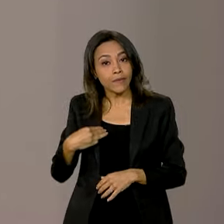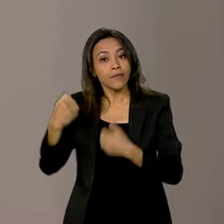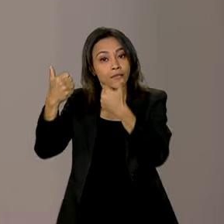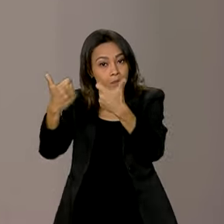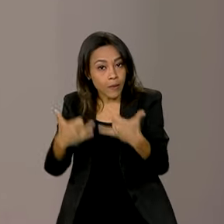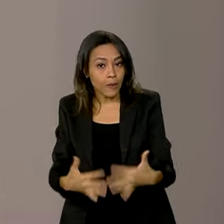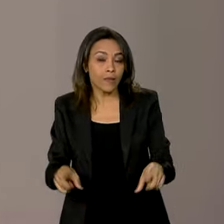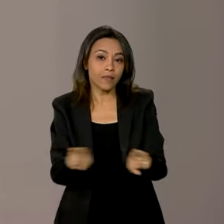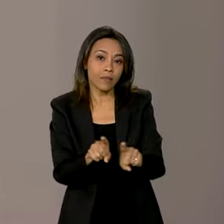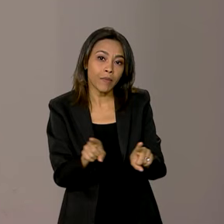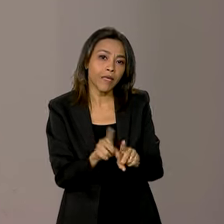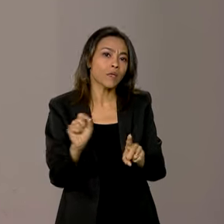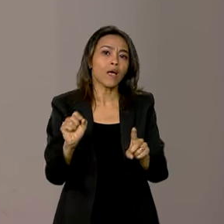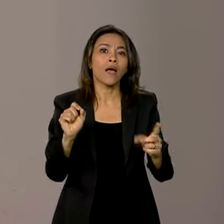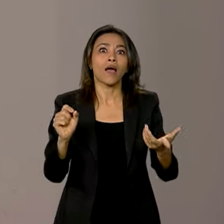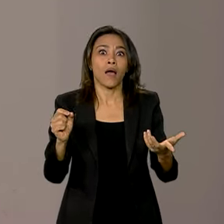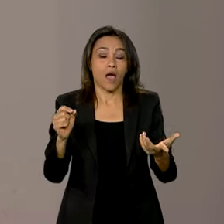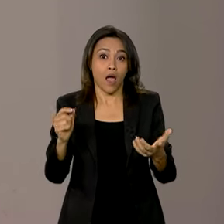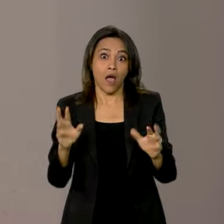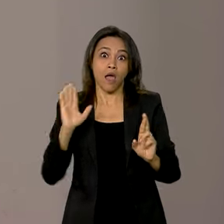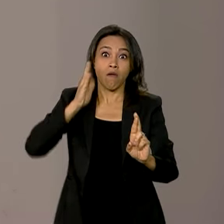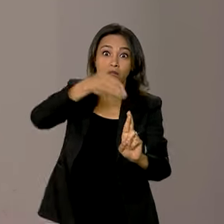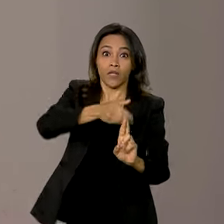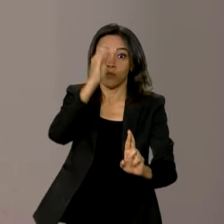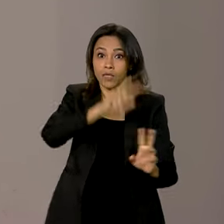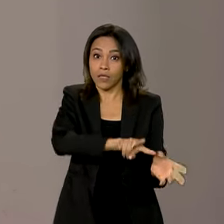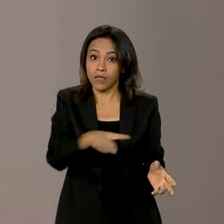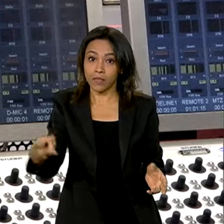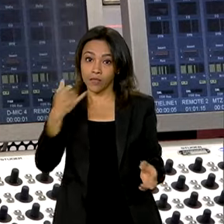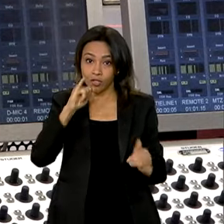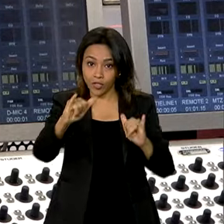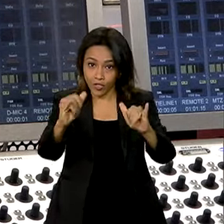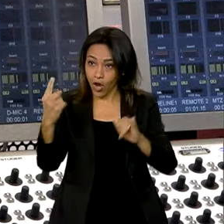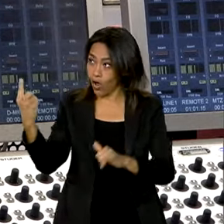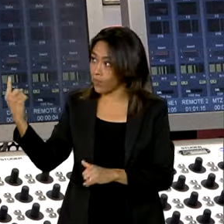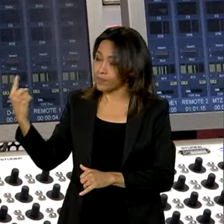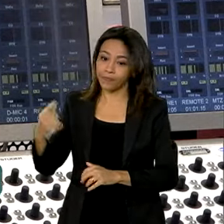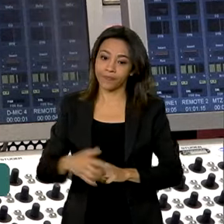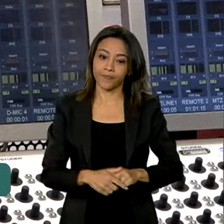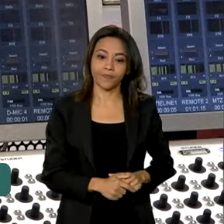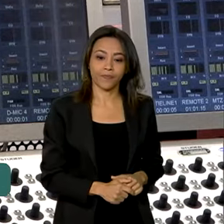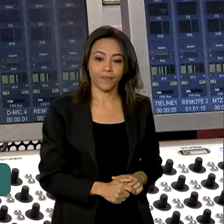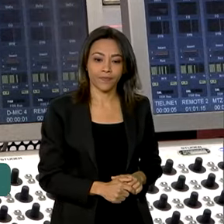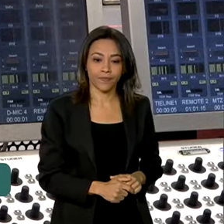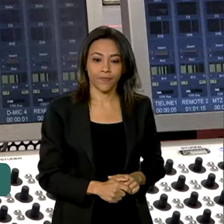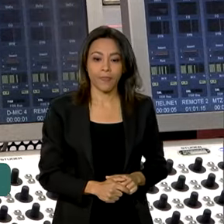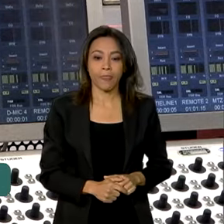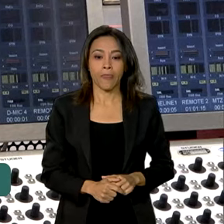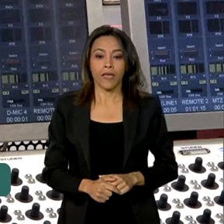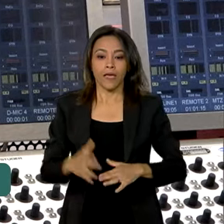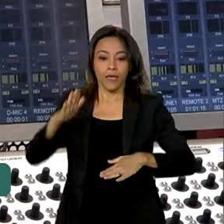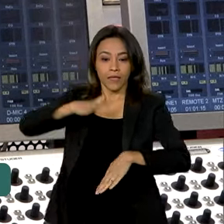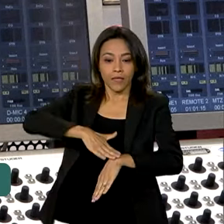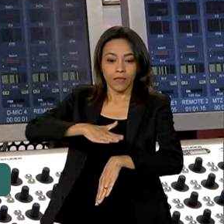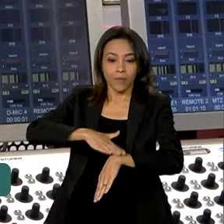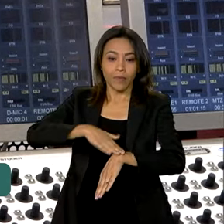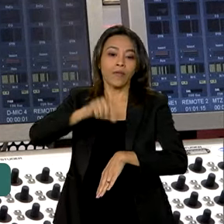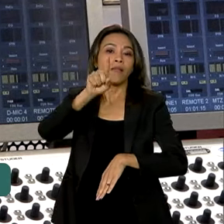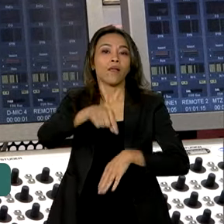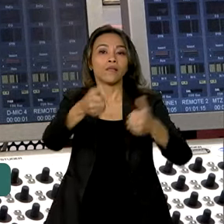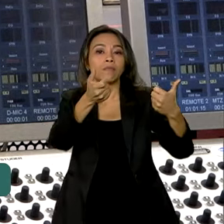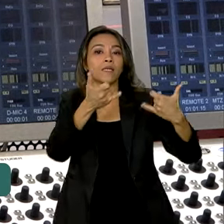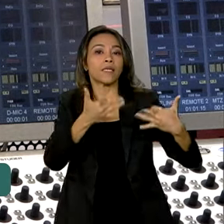do Brasil na transição energética mundial. Vamos ver? A grande fase, né, do momento é o chamado hidrogênio